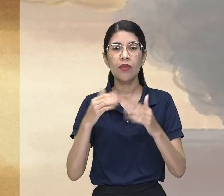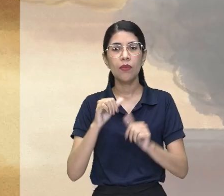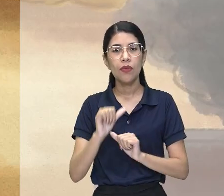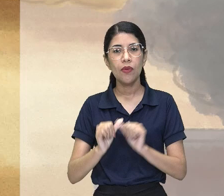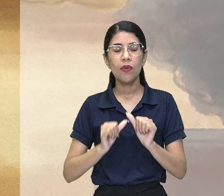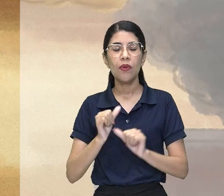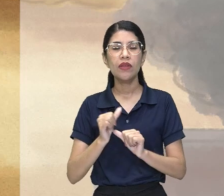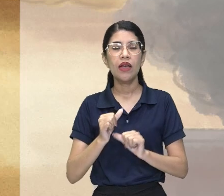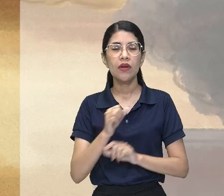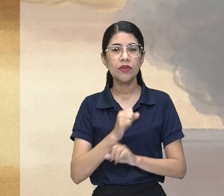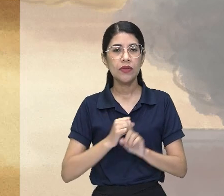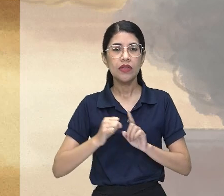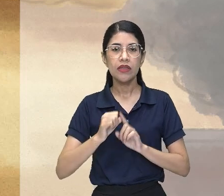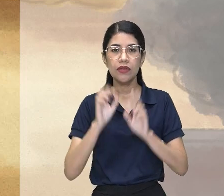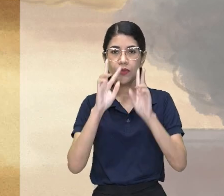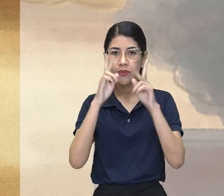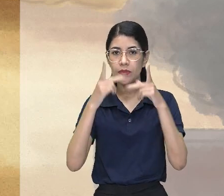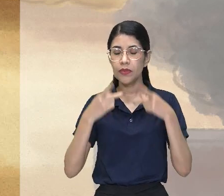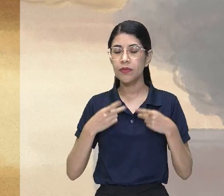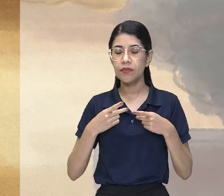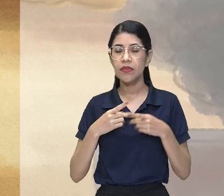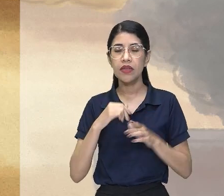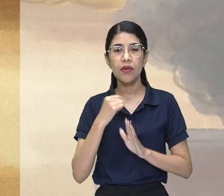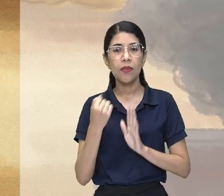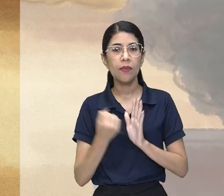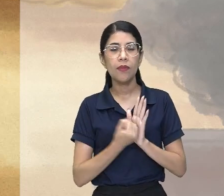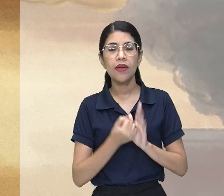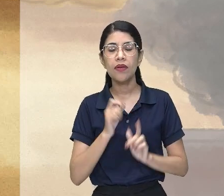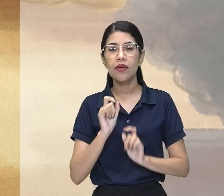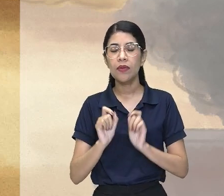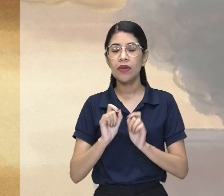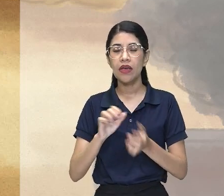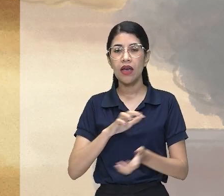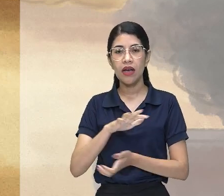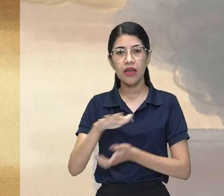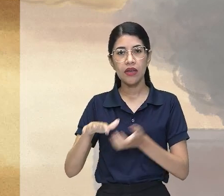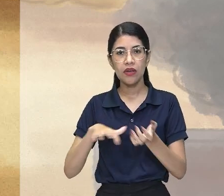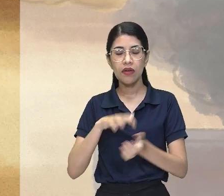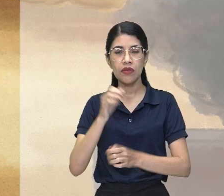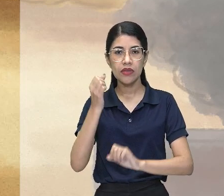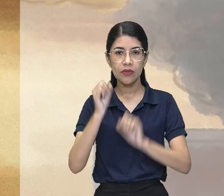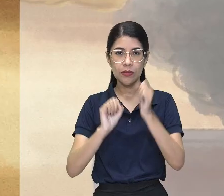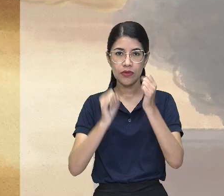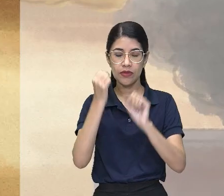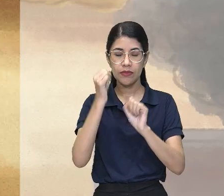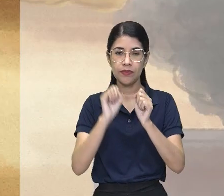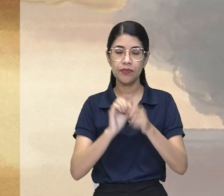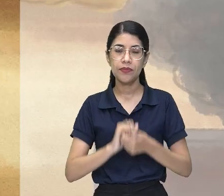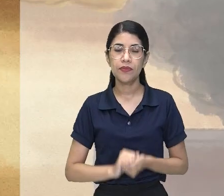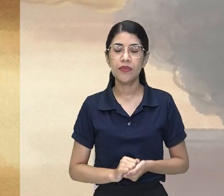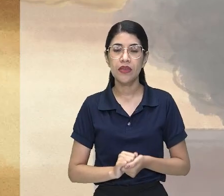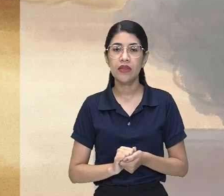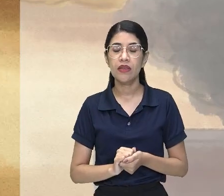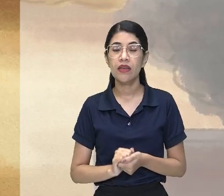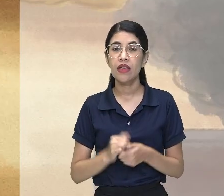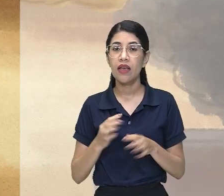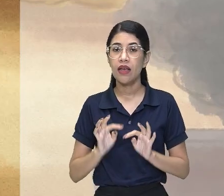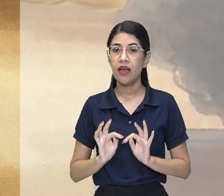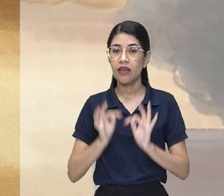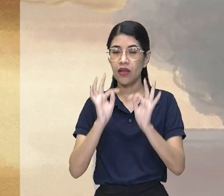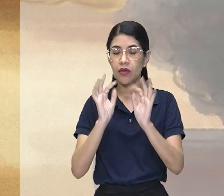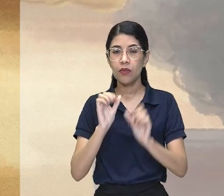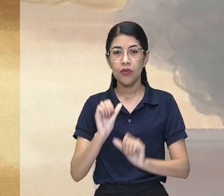das sociedades humanas. E esse marco é justamente a Revolução Industrial. Então, a tecnologia